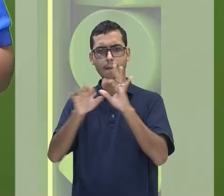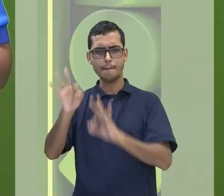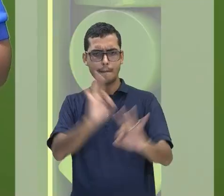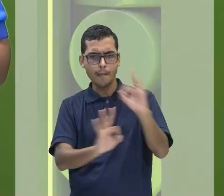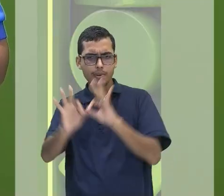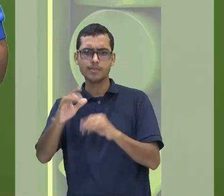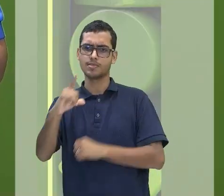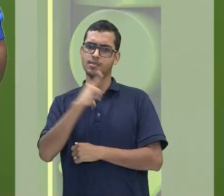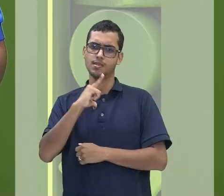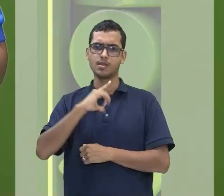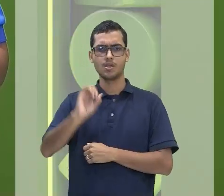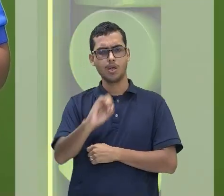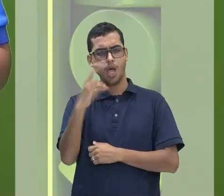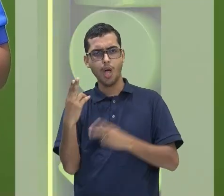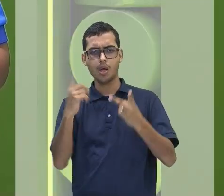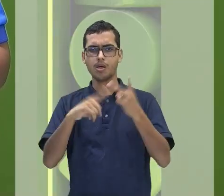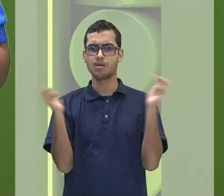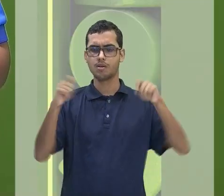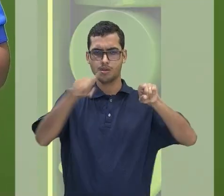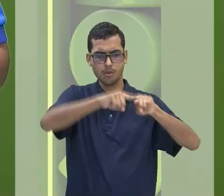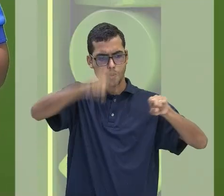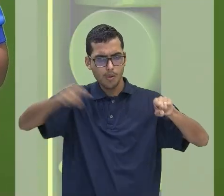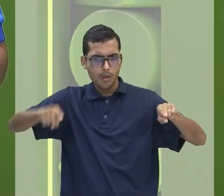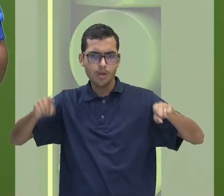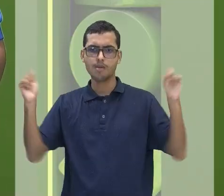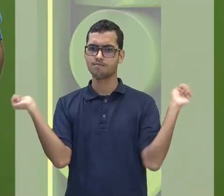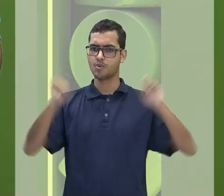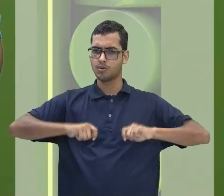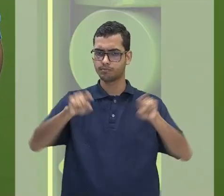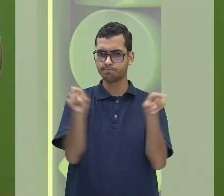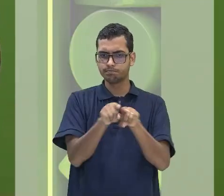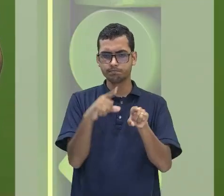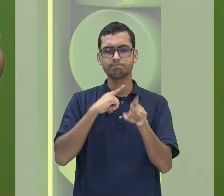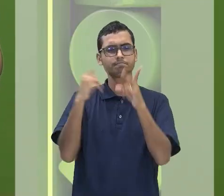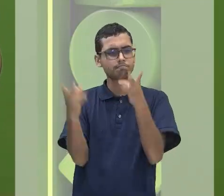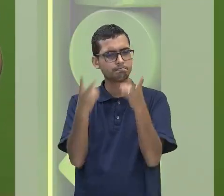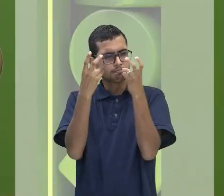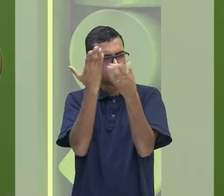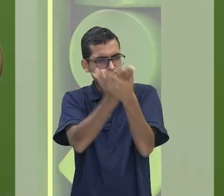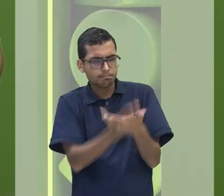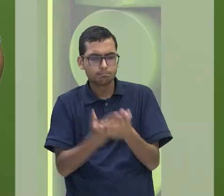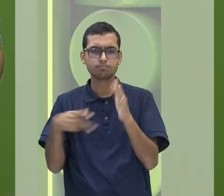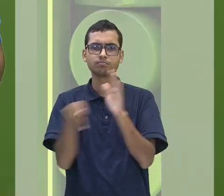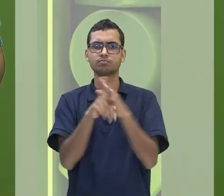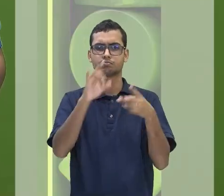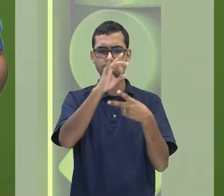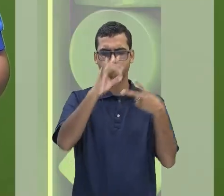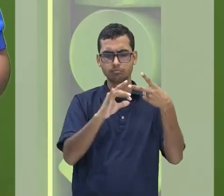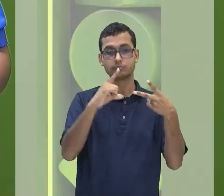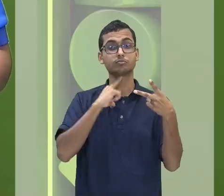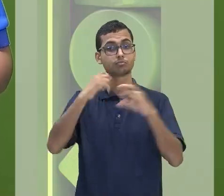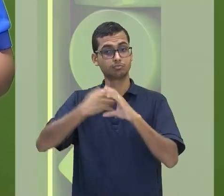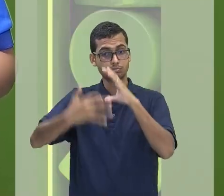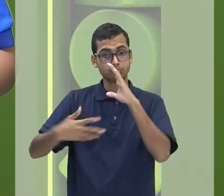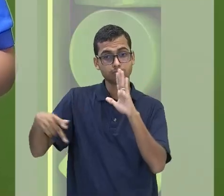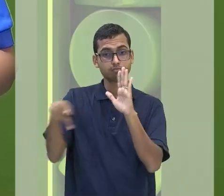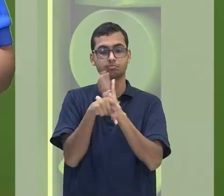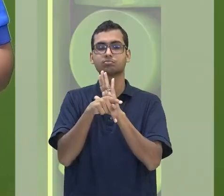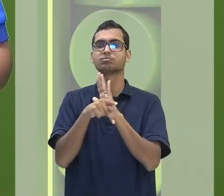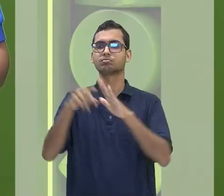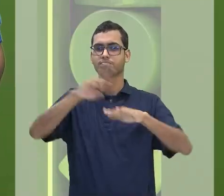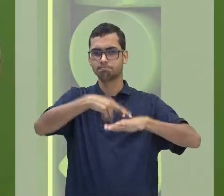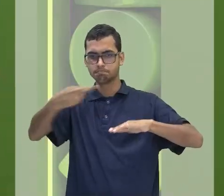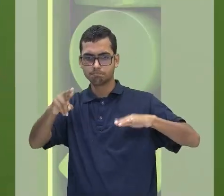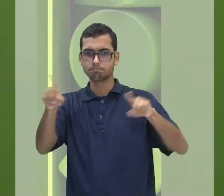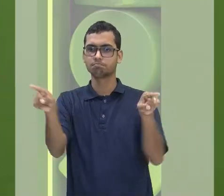ou ela pode ser através de ondas eletromagnéticas. Nós percebemos que cada uma delas tem suas características próprias e